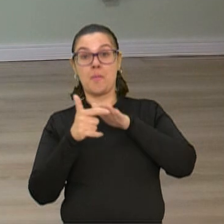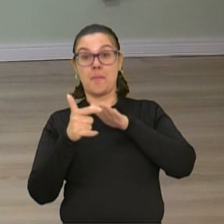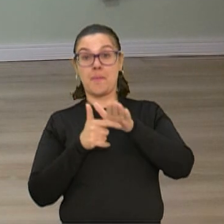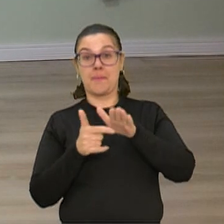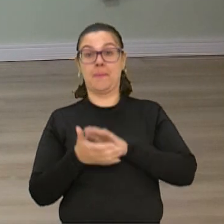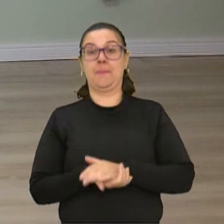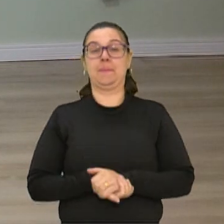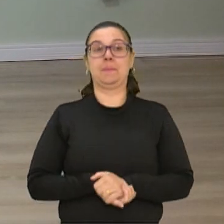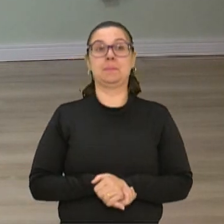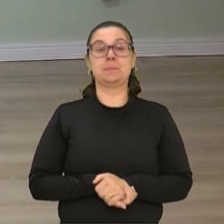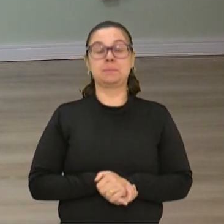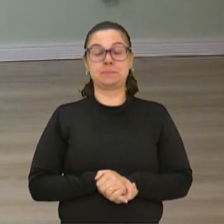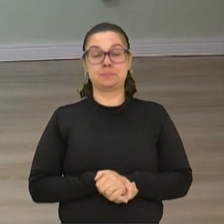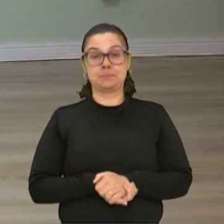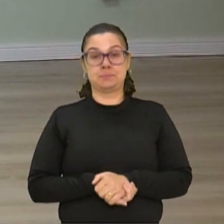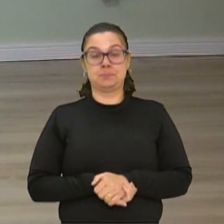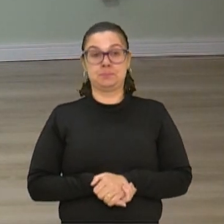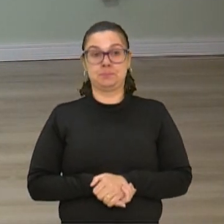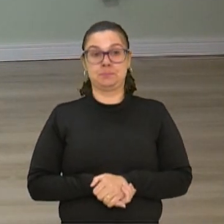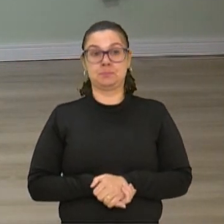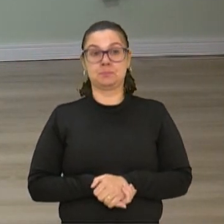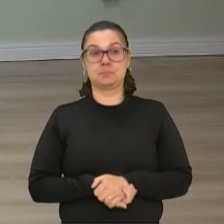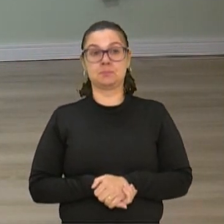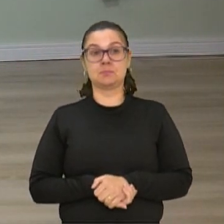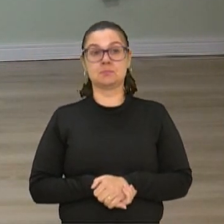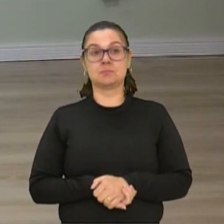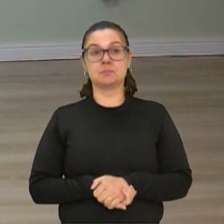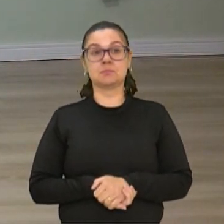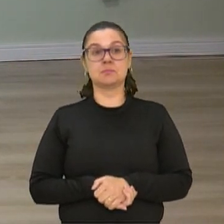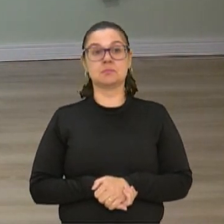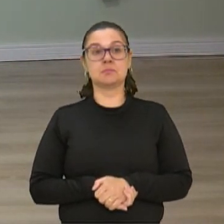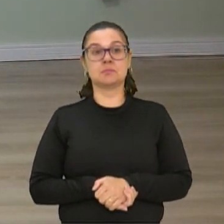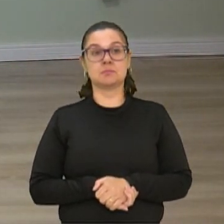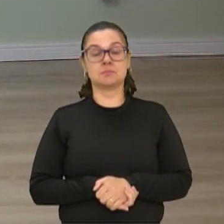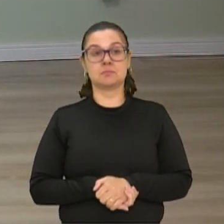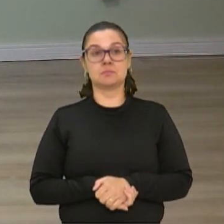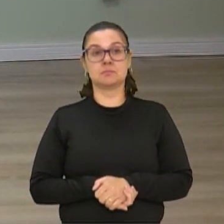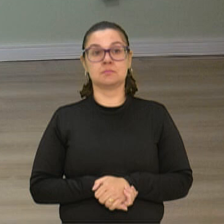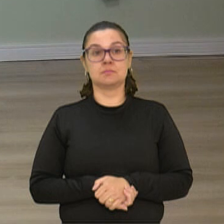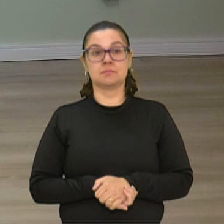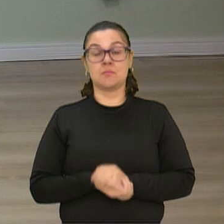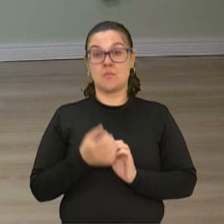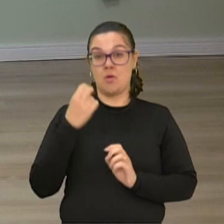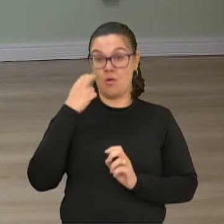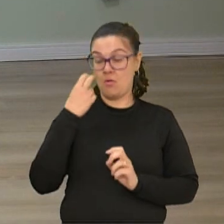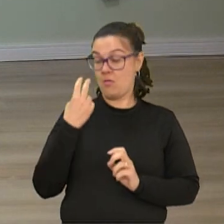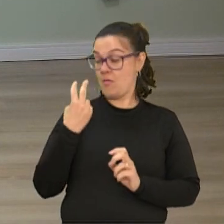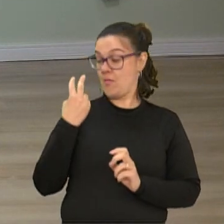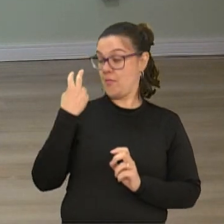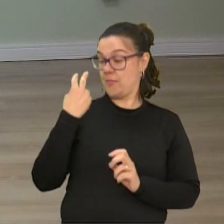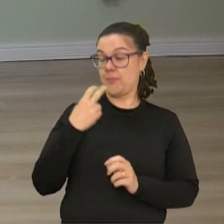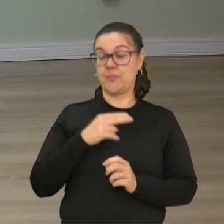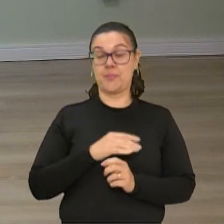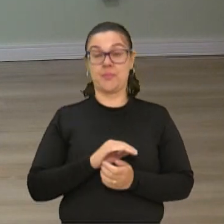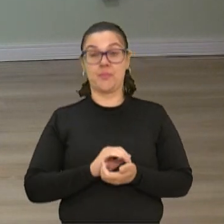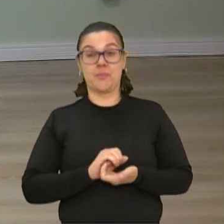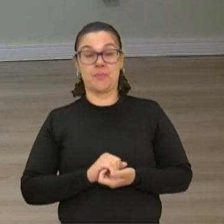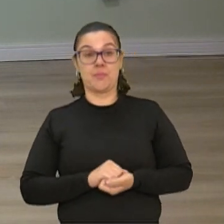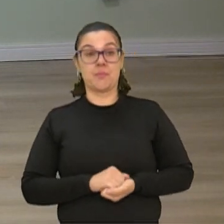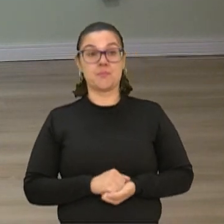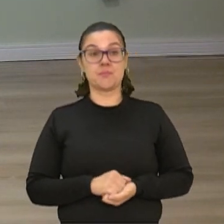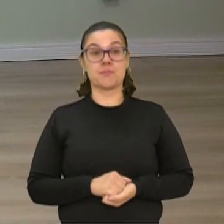os nossos pés, tá? Então, coloque a ponta dos seus pés, dos seus dedos ali, ó,